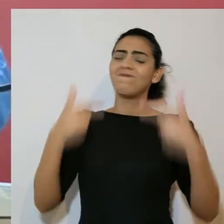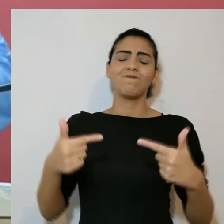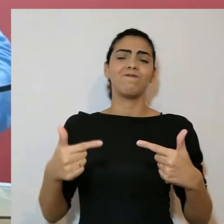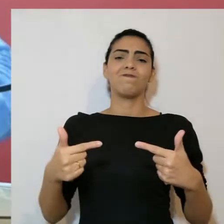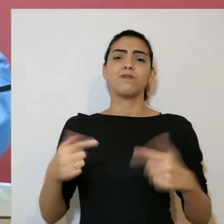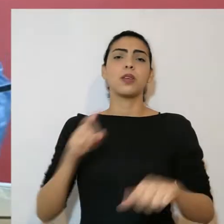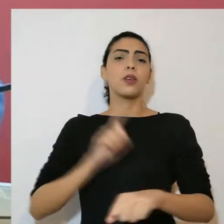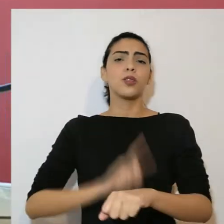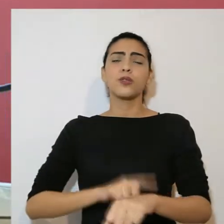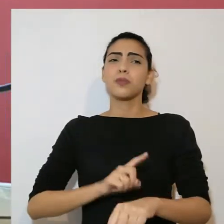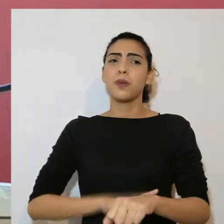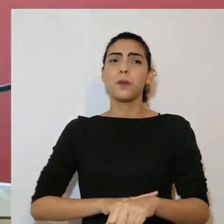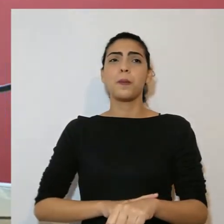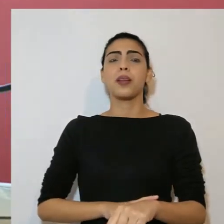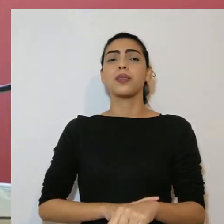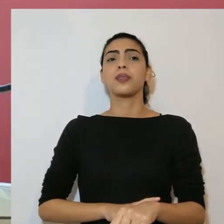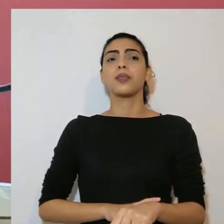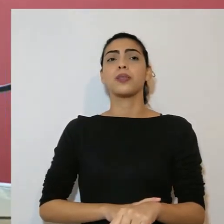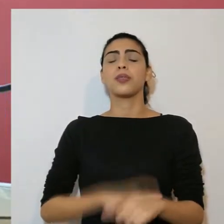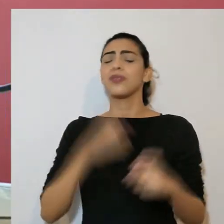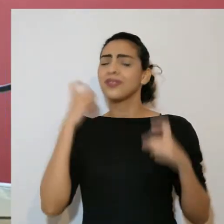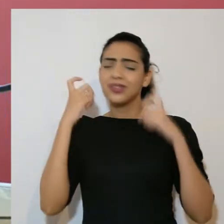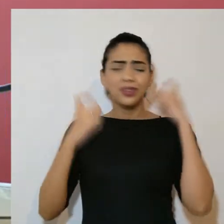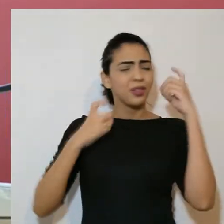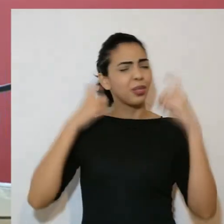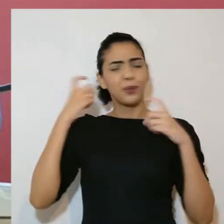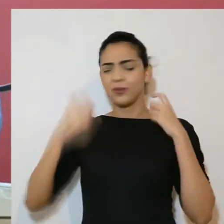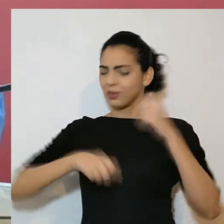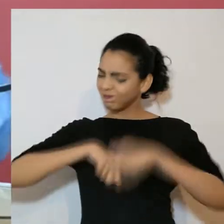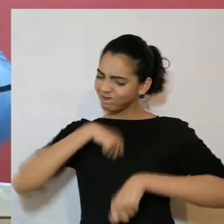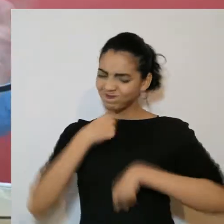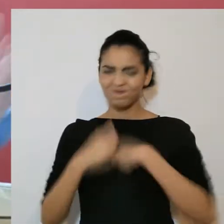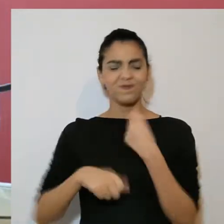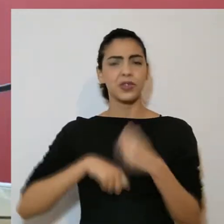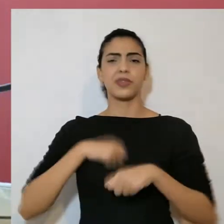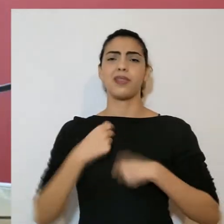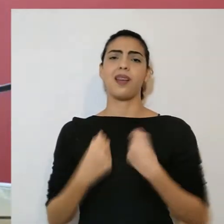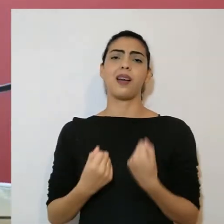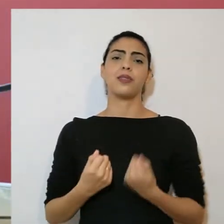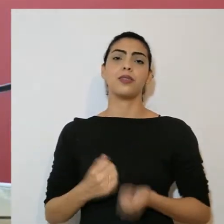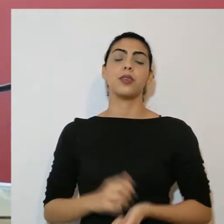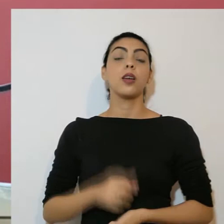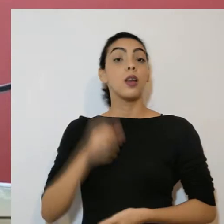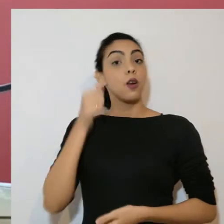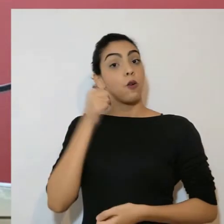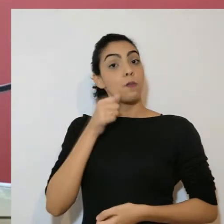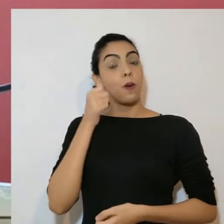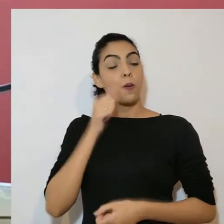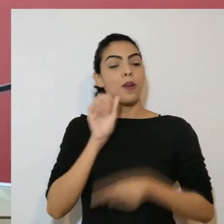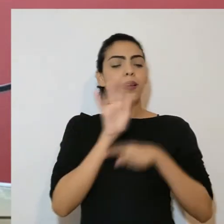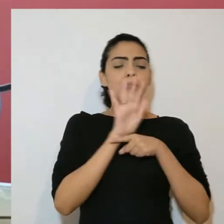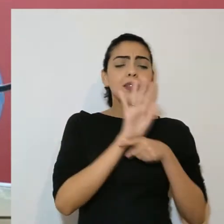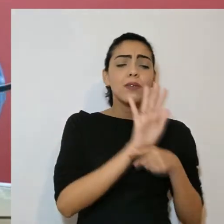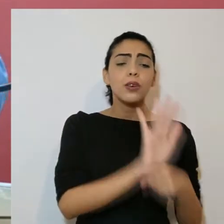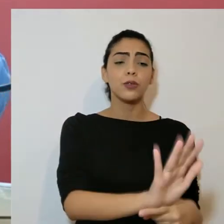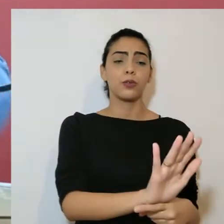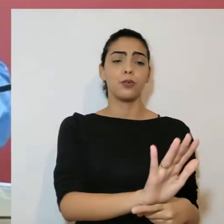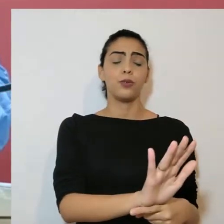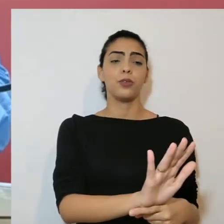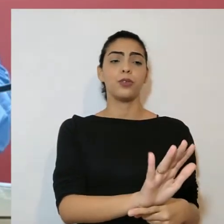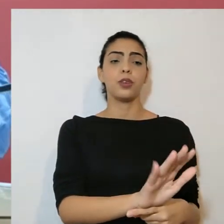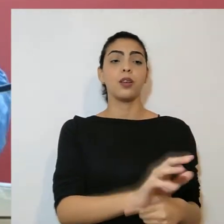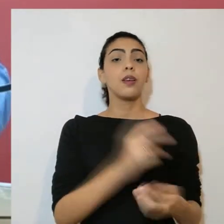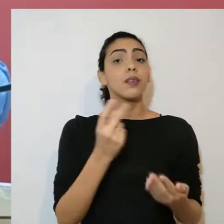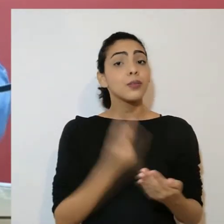luta, nos tempos de insegurança, de inquietação, que o ajude nos